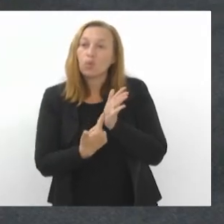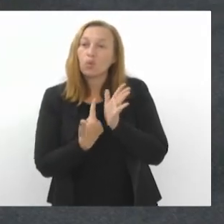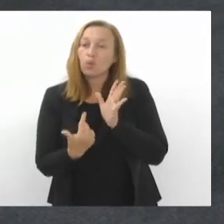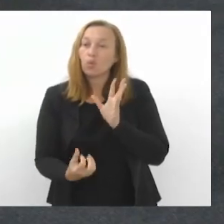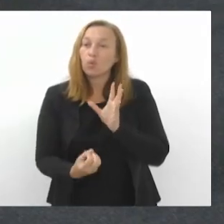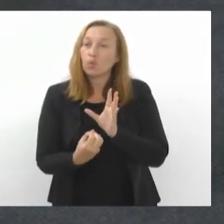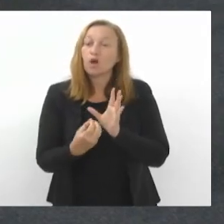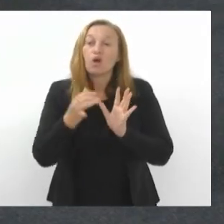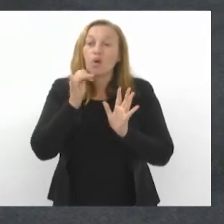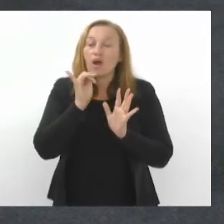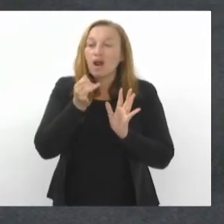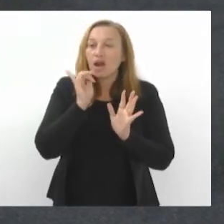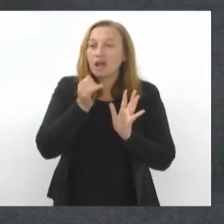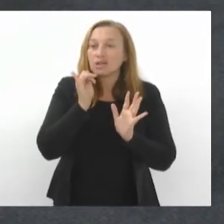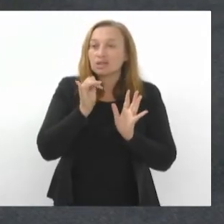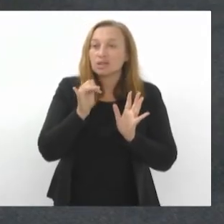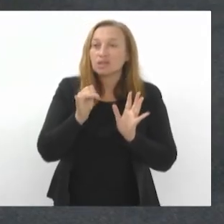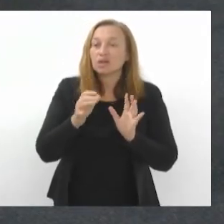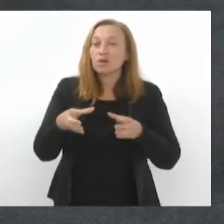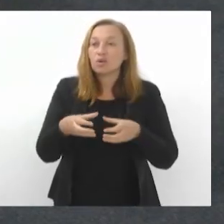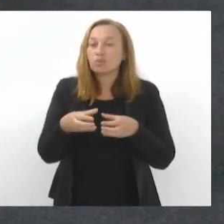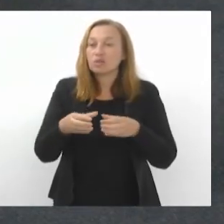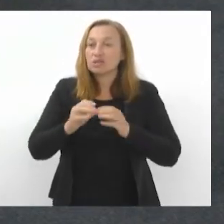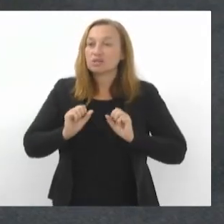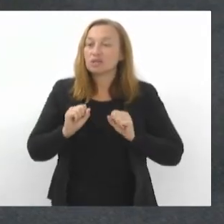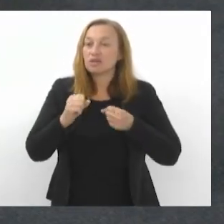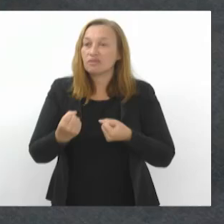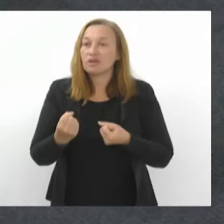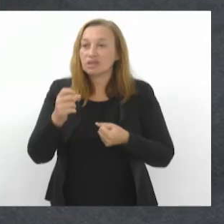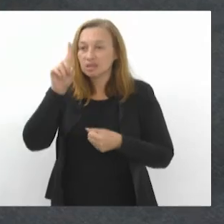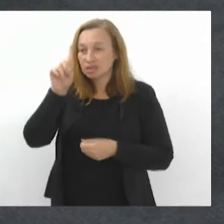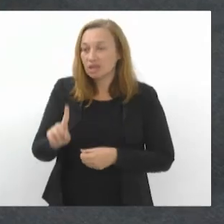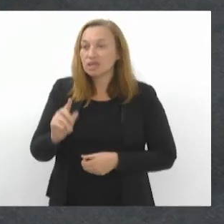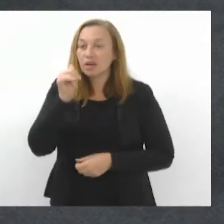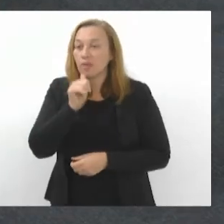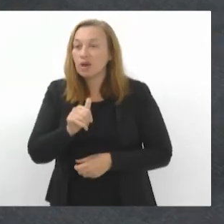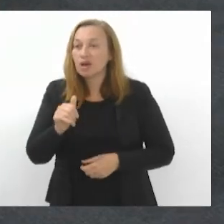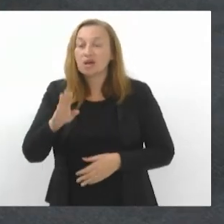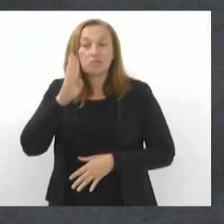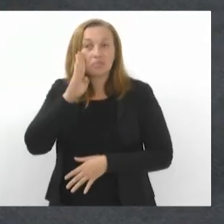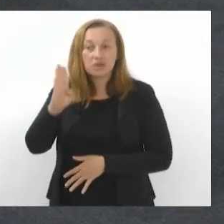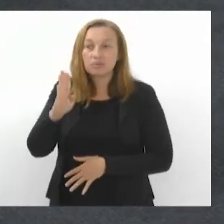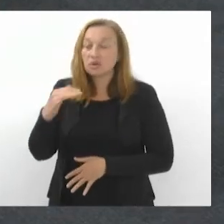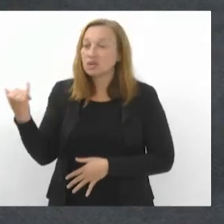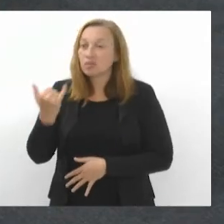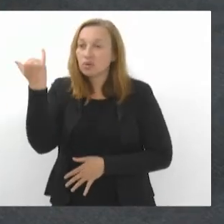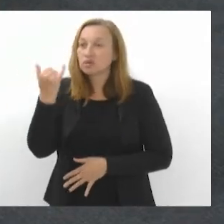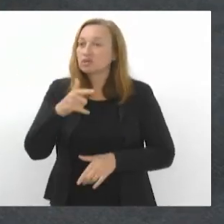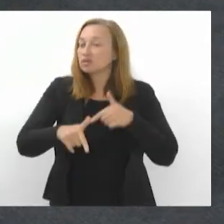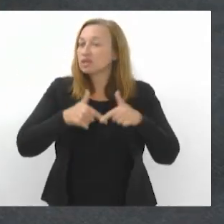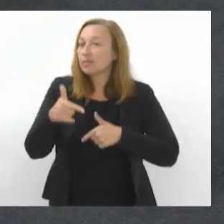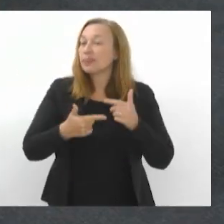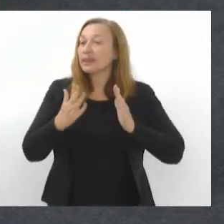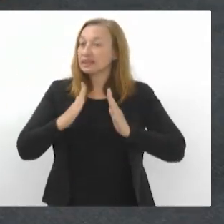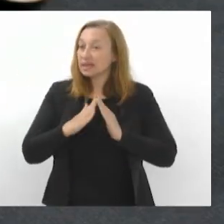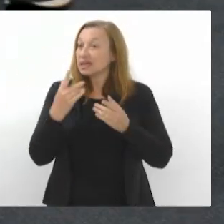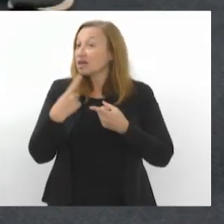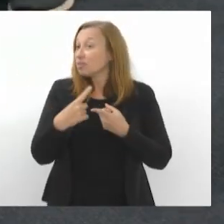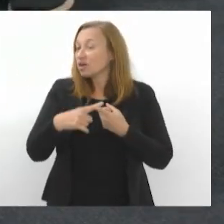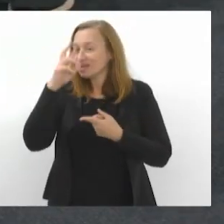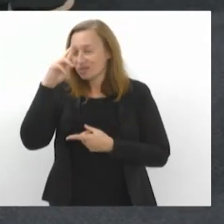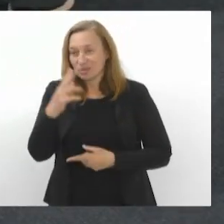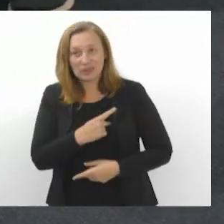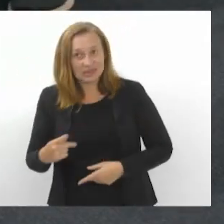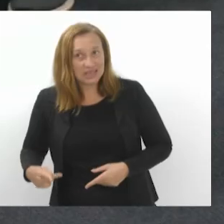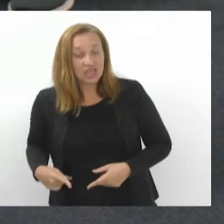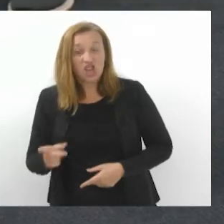da Comissão de Defesa dos Direitos da Mulher, desse biênio tão importante e fundamental para o trabalho dessa casa, porque, senhor